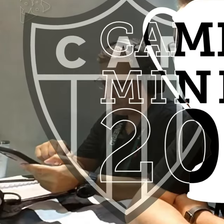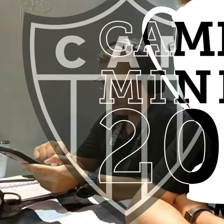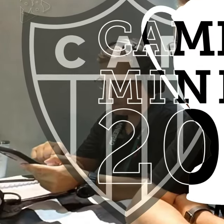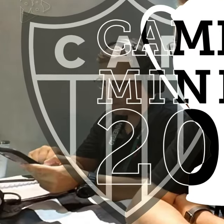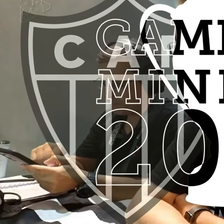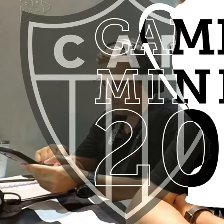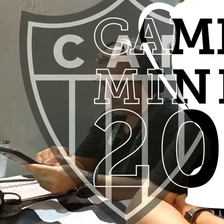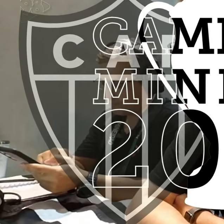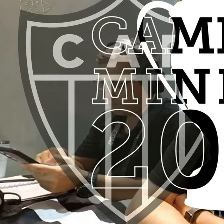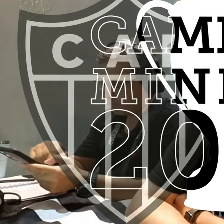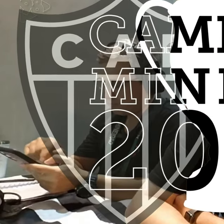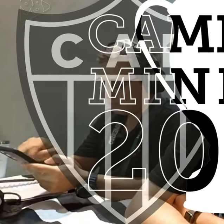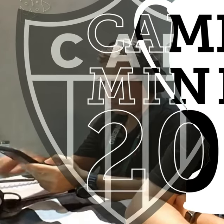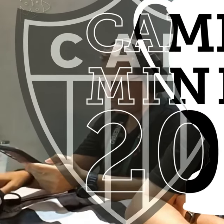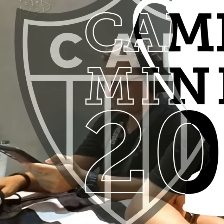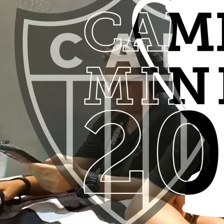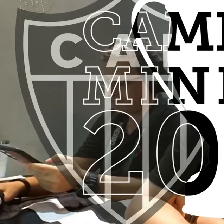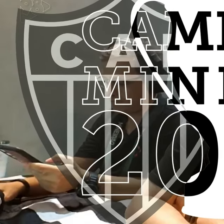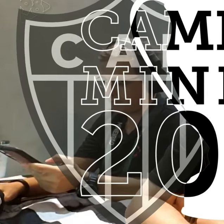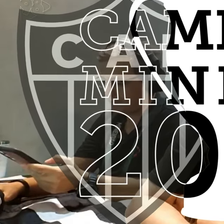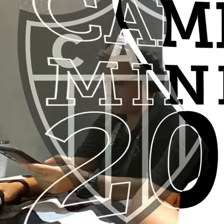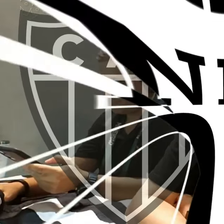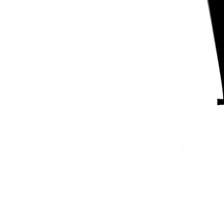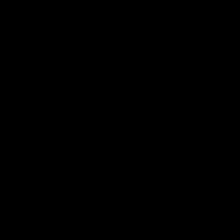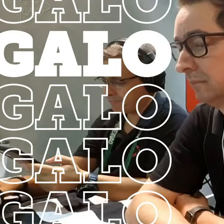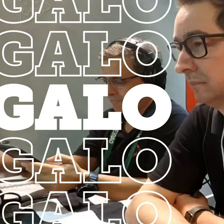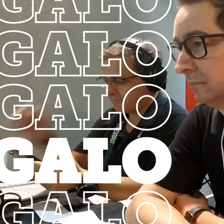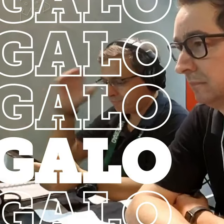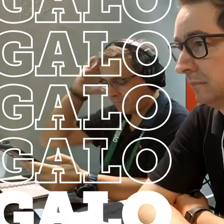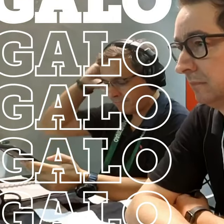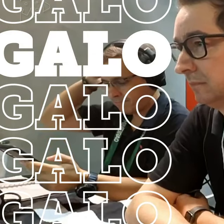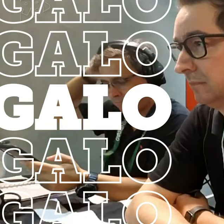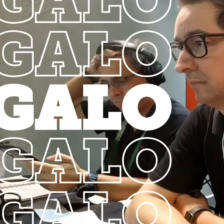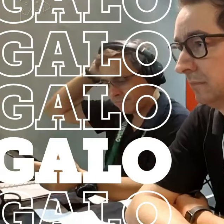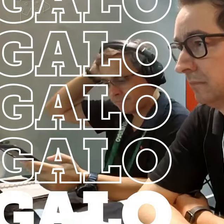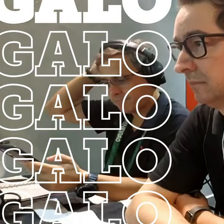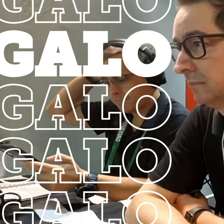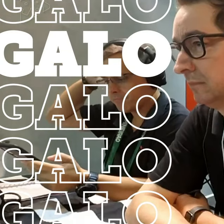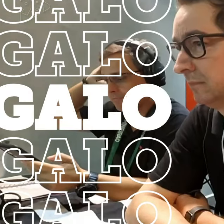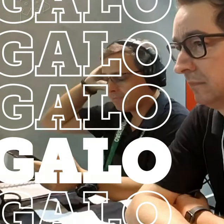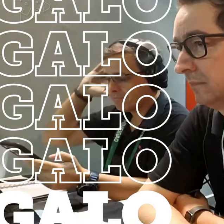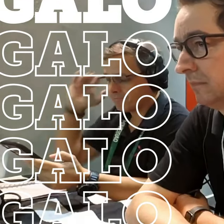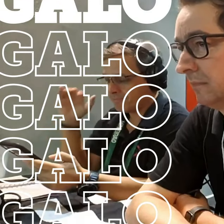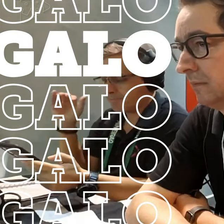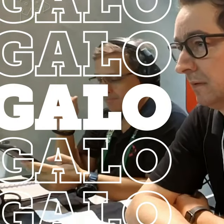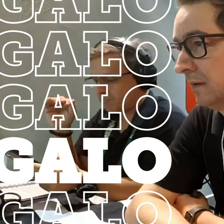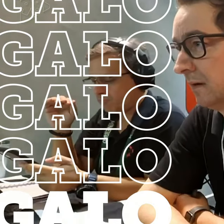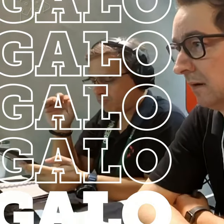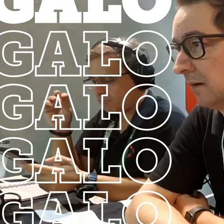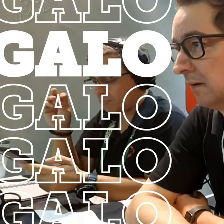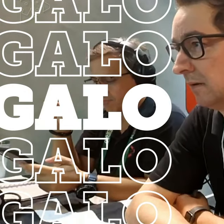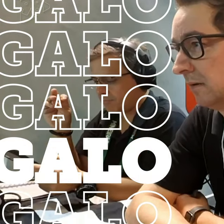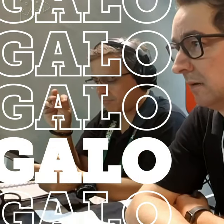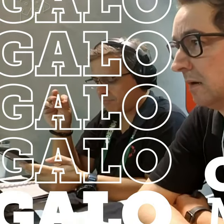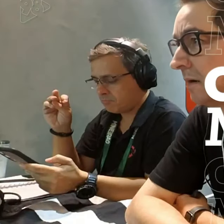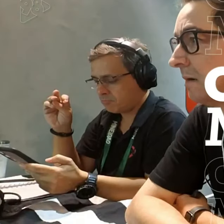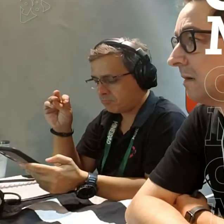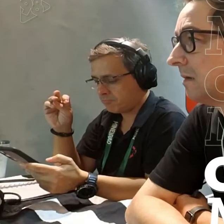aqui no gigante daul por aqui o presidente do Atlético falando só momento V chegar